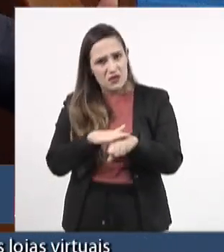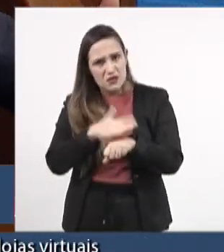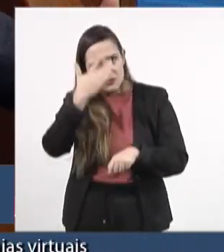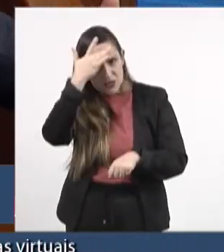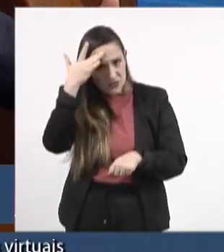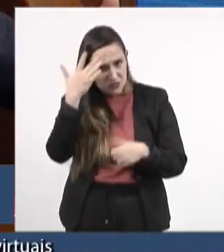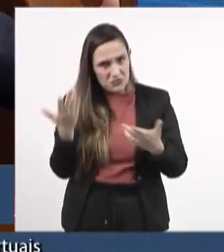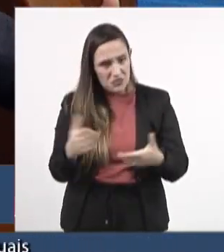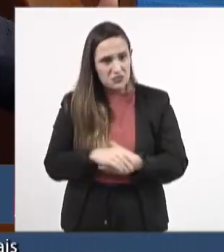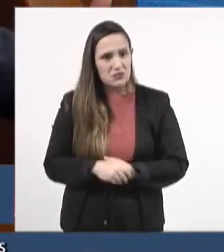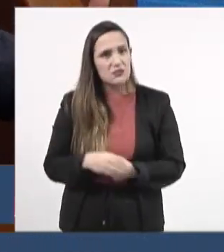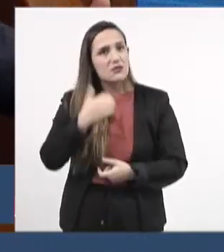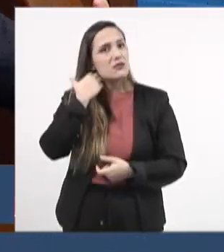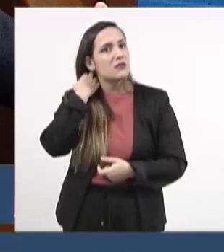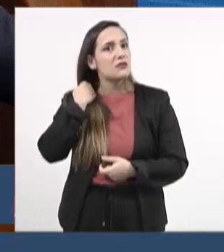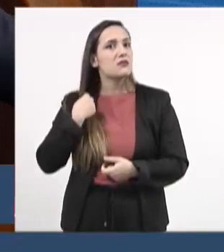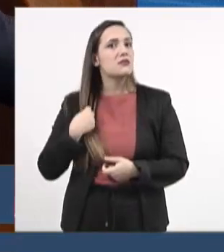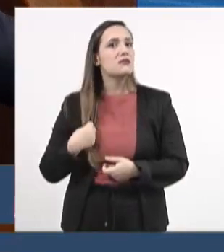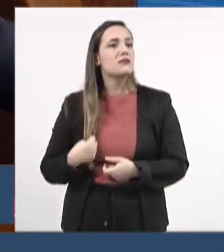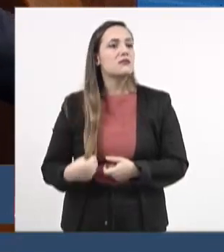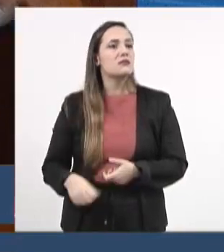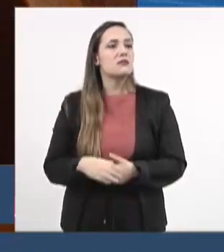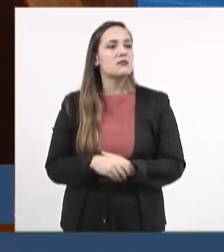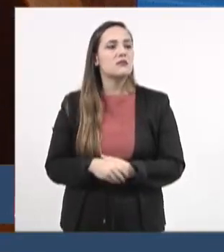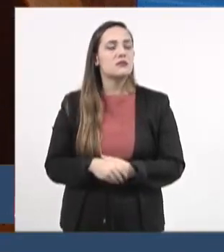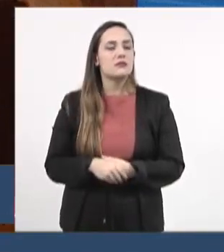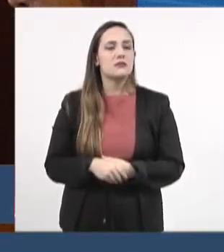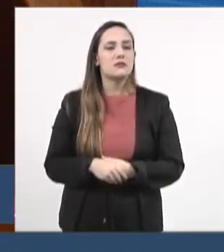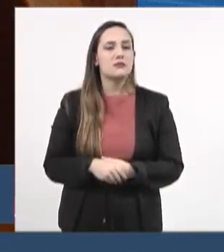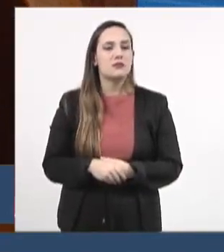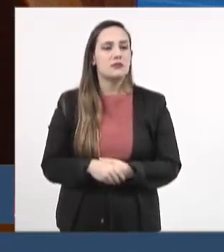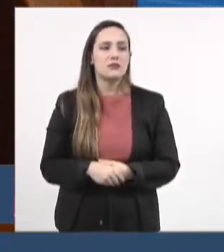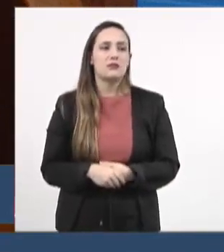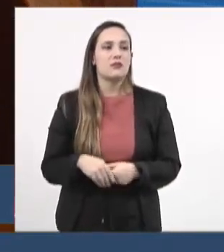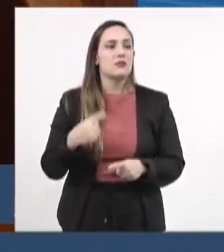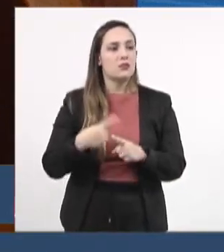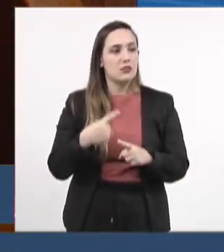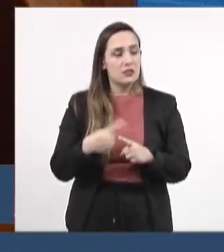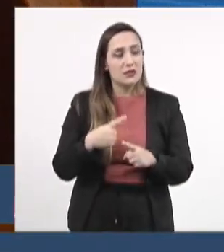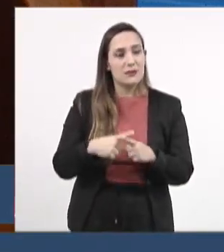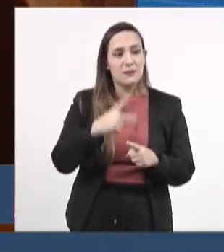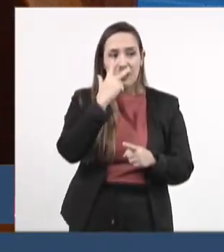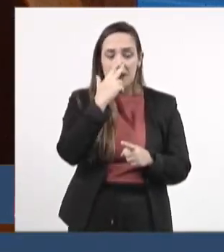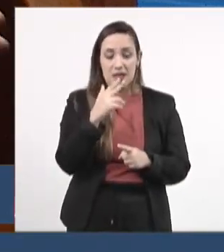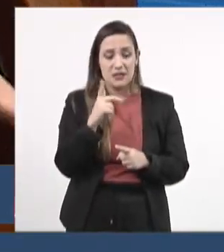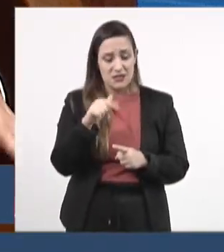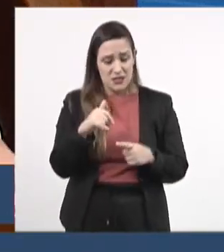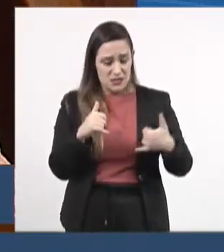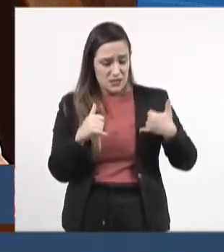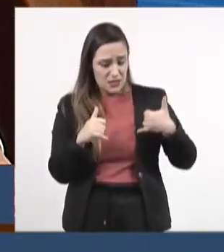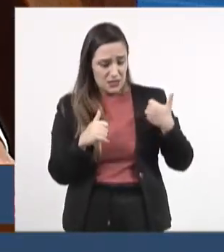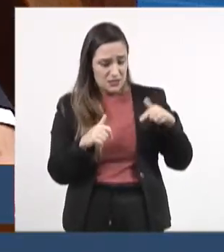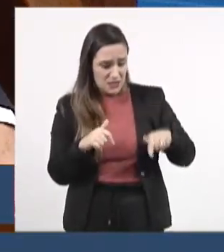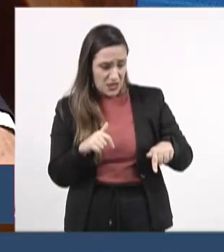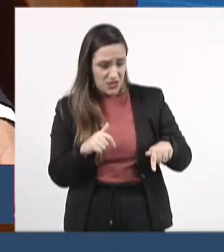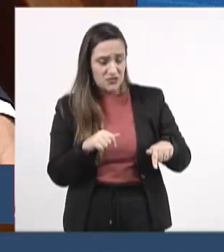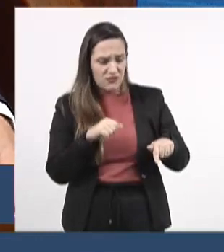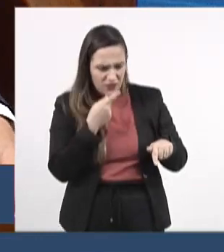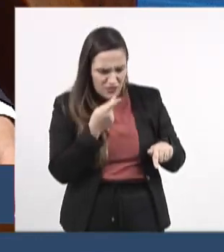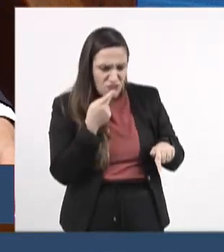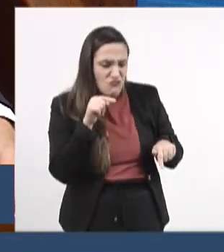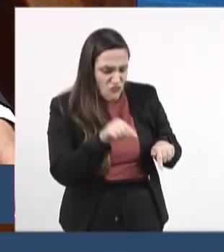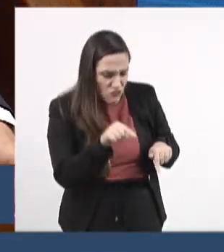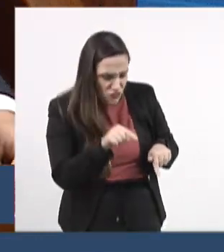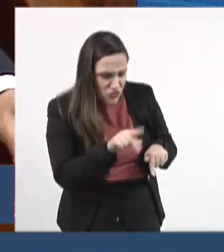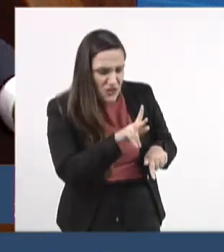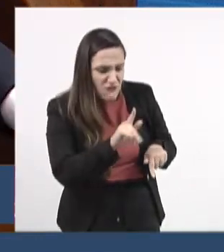as pessoas? Porque fica parecendo que alguém um dia chegou numa criancinha de 7 anos de idade e falou, olha, você vai